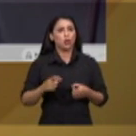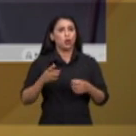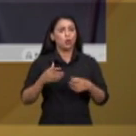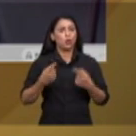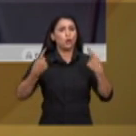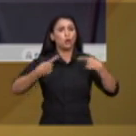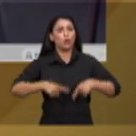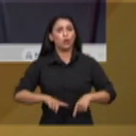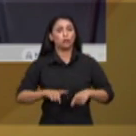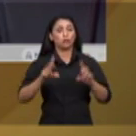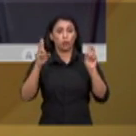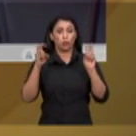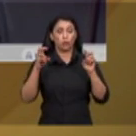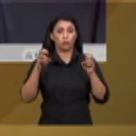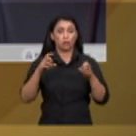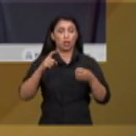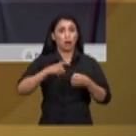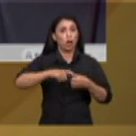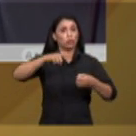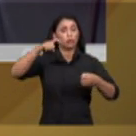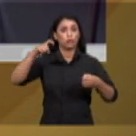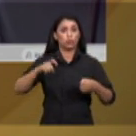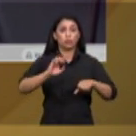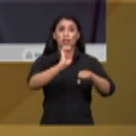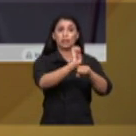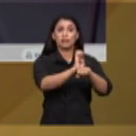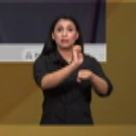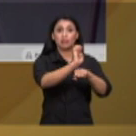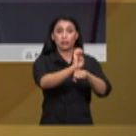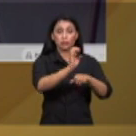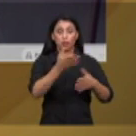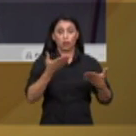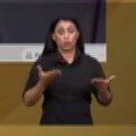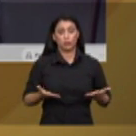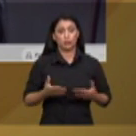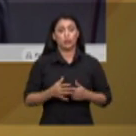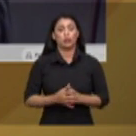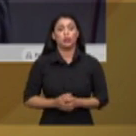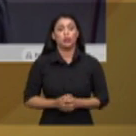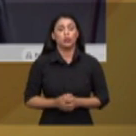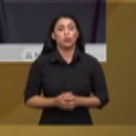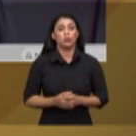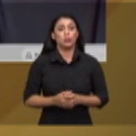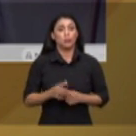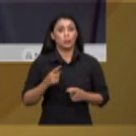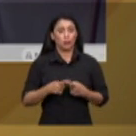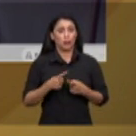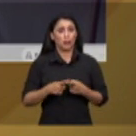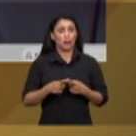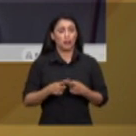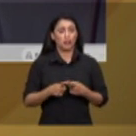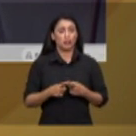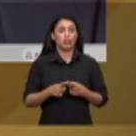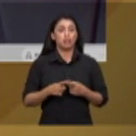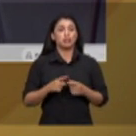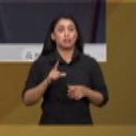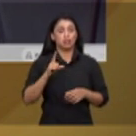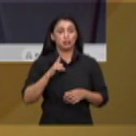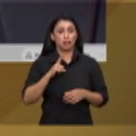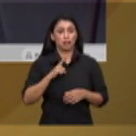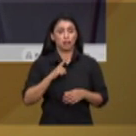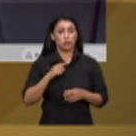estadual. Até porque, digo eu, para além do inciso 20 do artigo